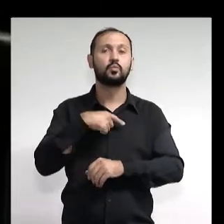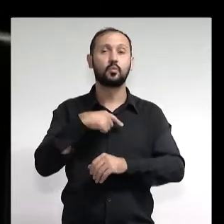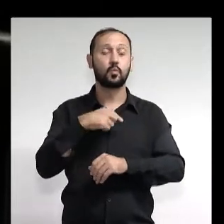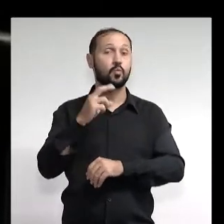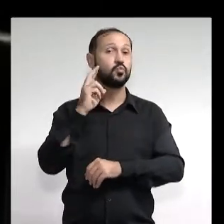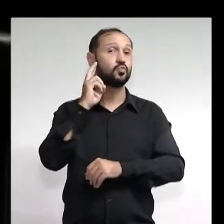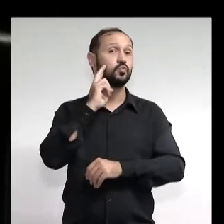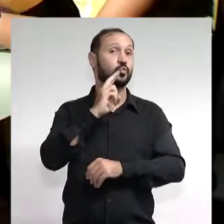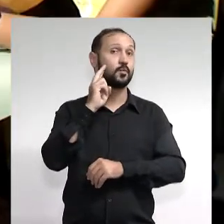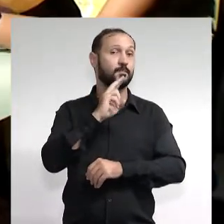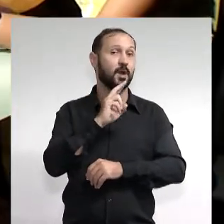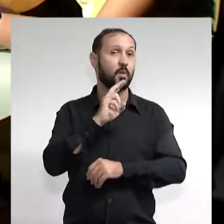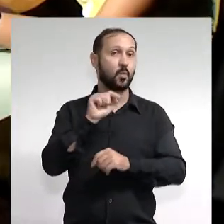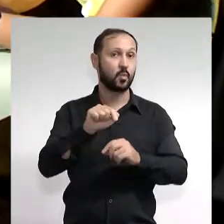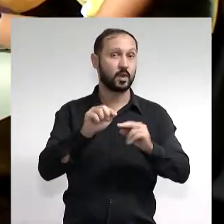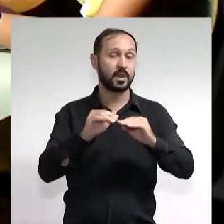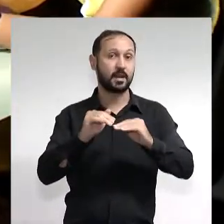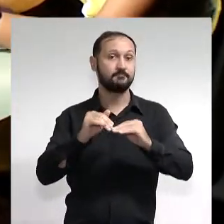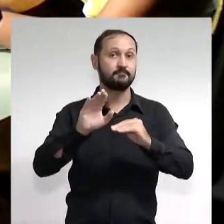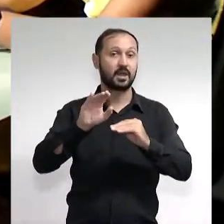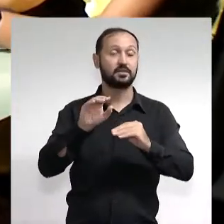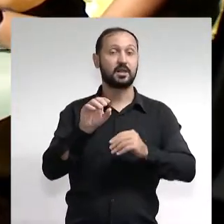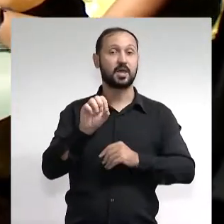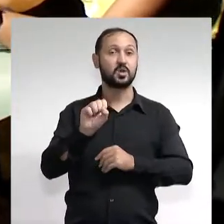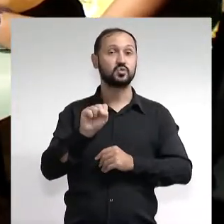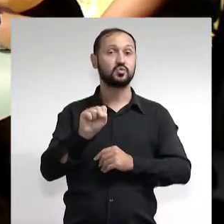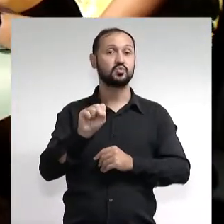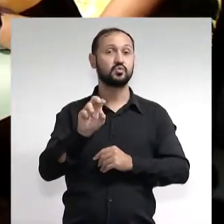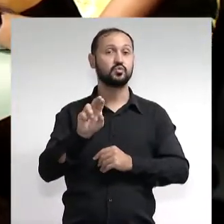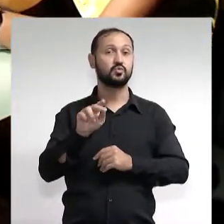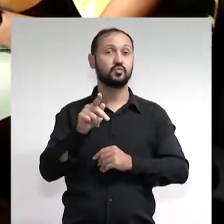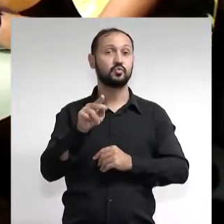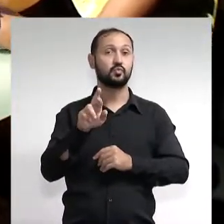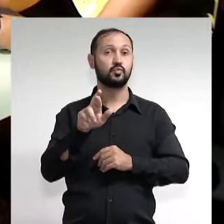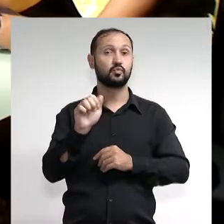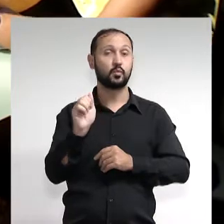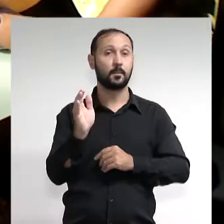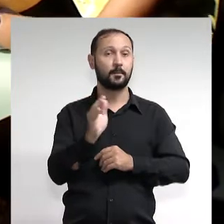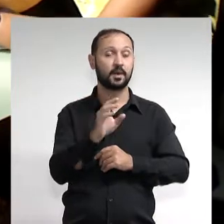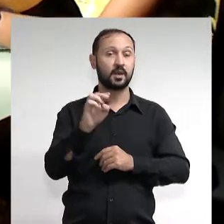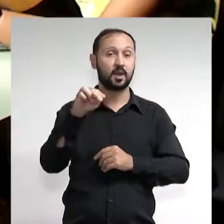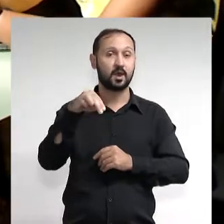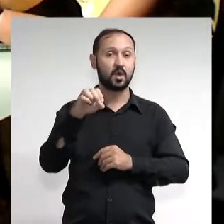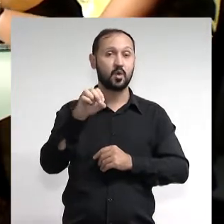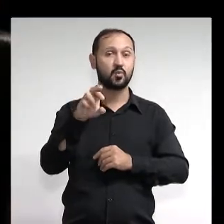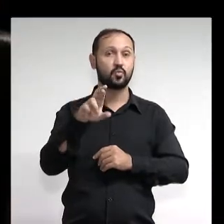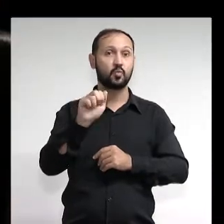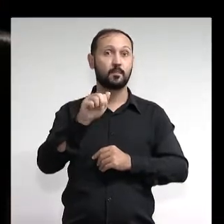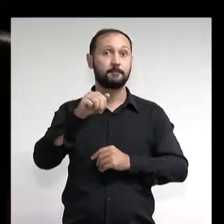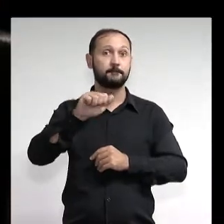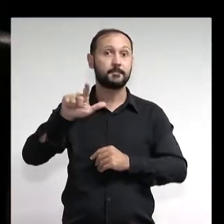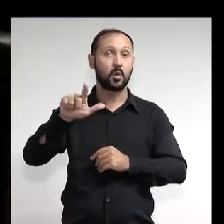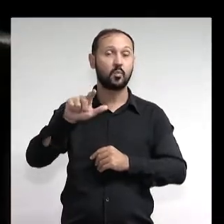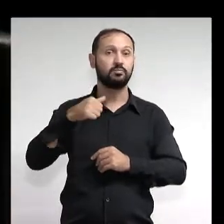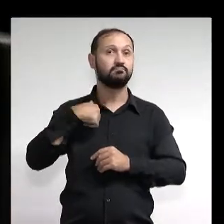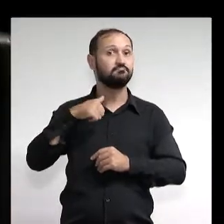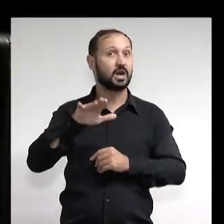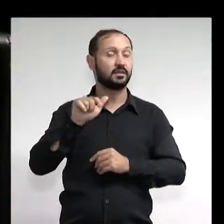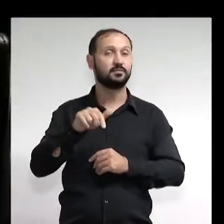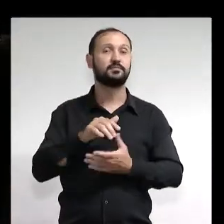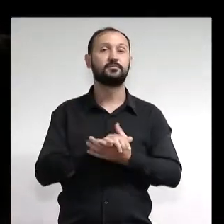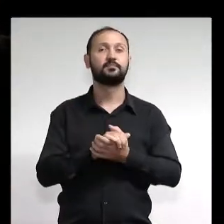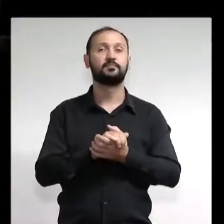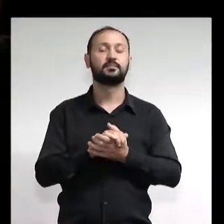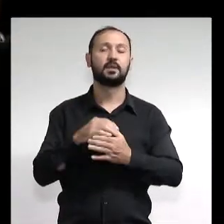chamado de supranormais. Então, como era esse atendimento e que se falava sobre esses